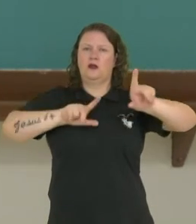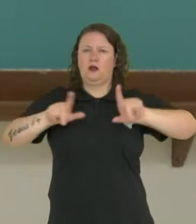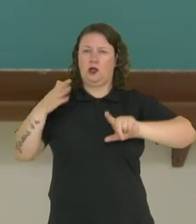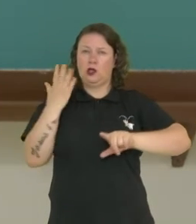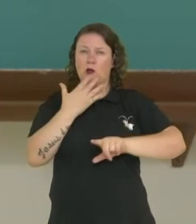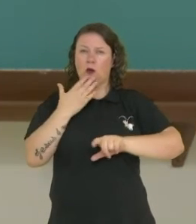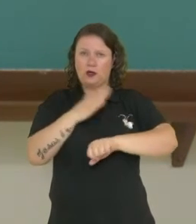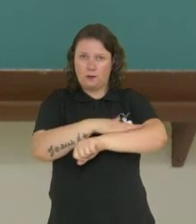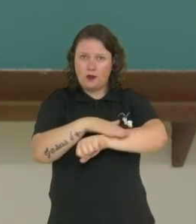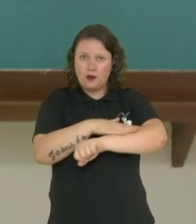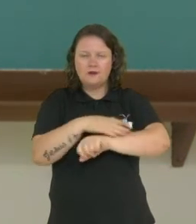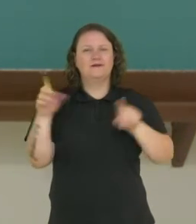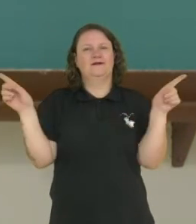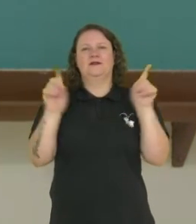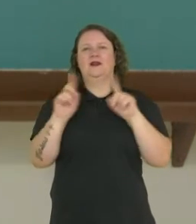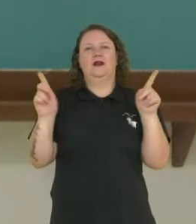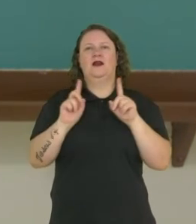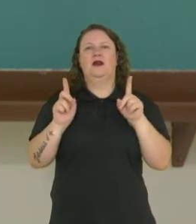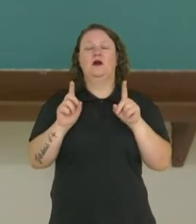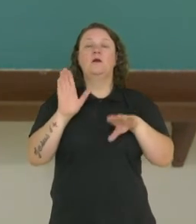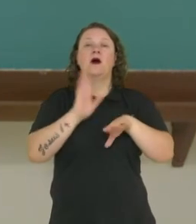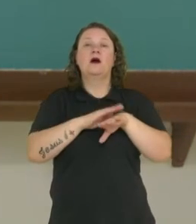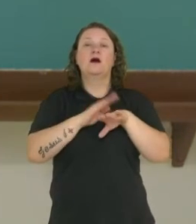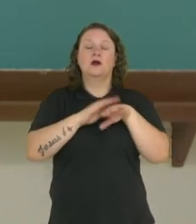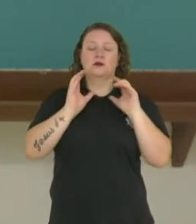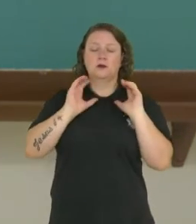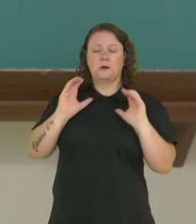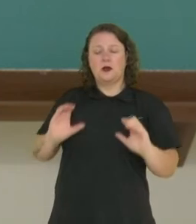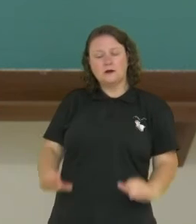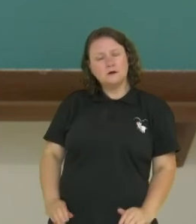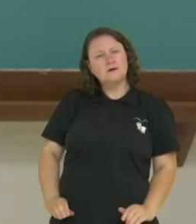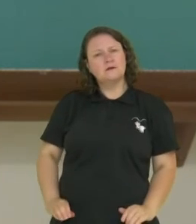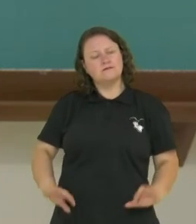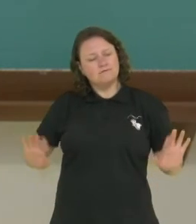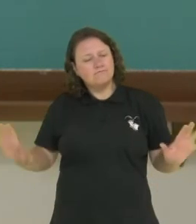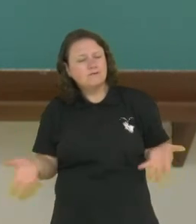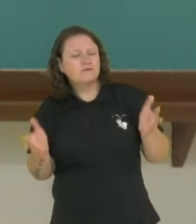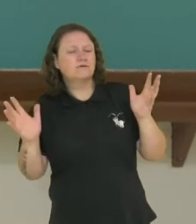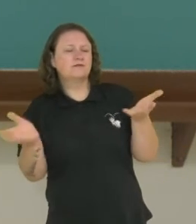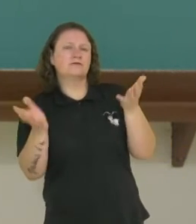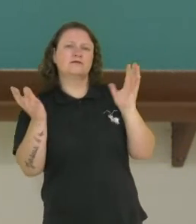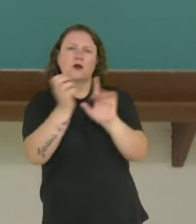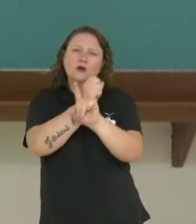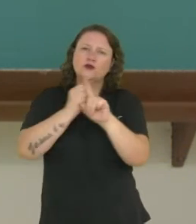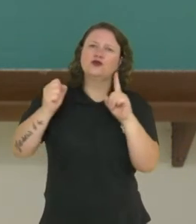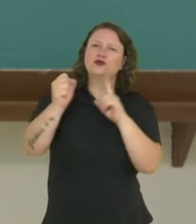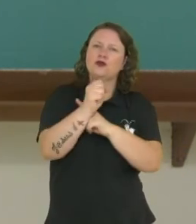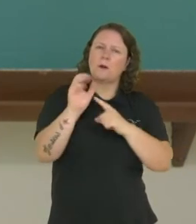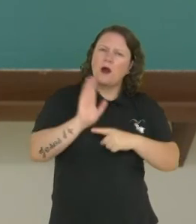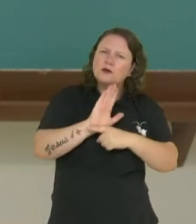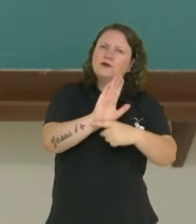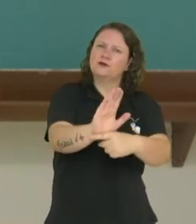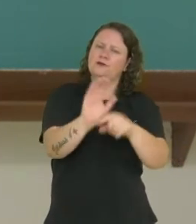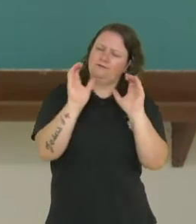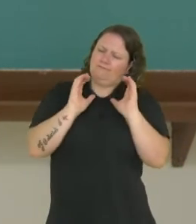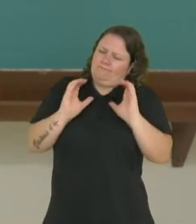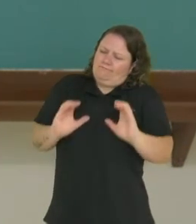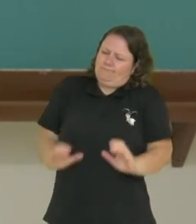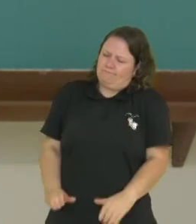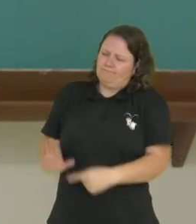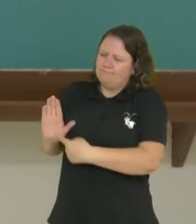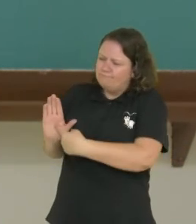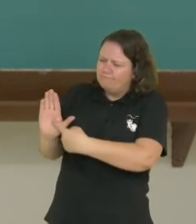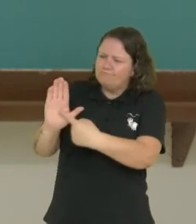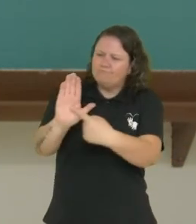pele, e sim pelo que ela produz, né, pelo que ela traz de bom para a sociedade, né, ou seja, pelo seu caráter ali, como que